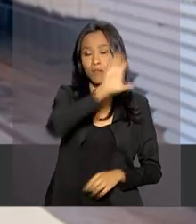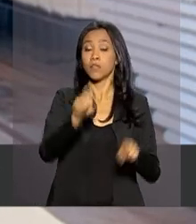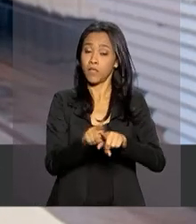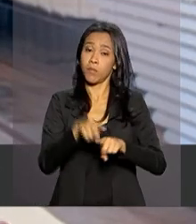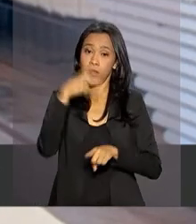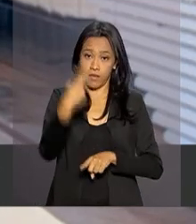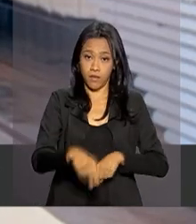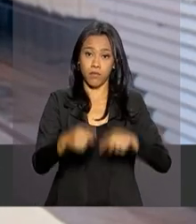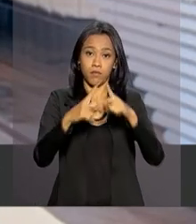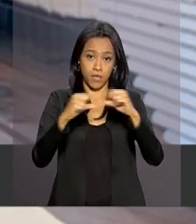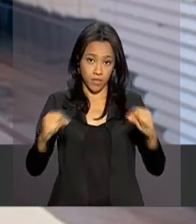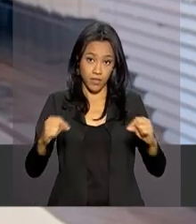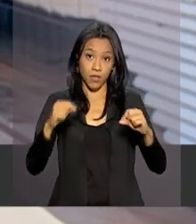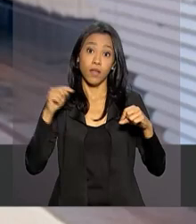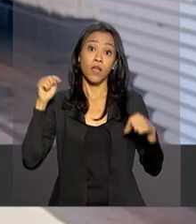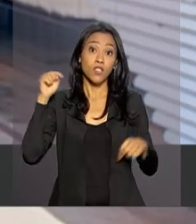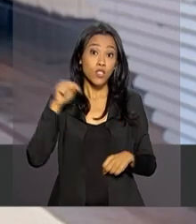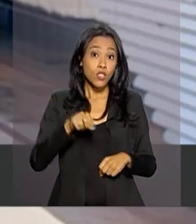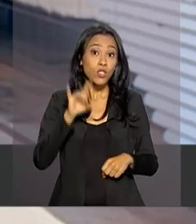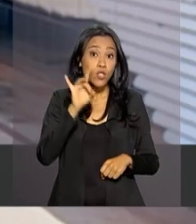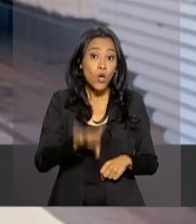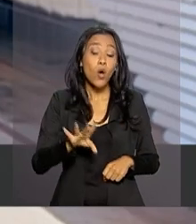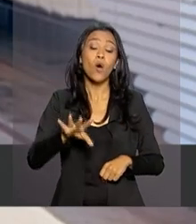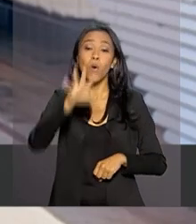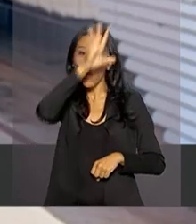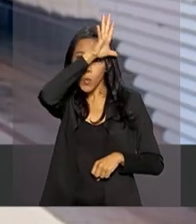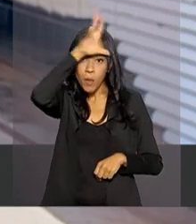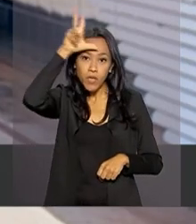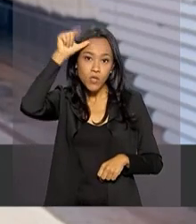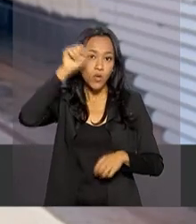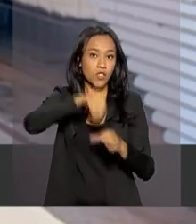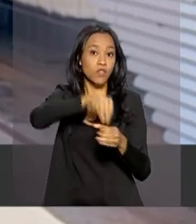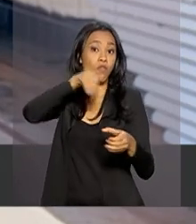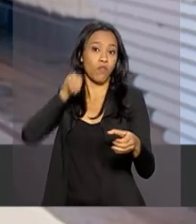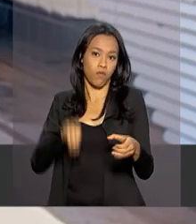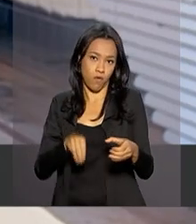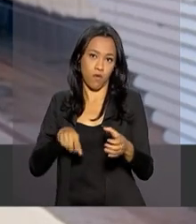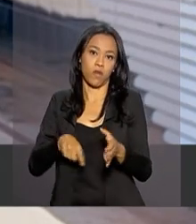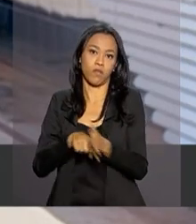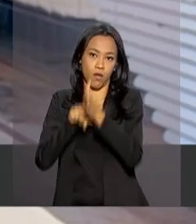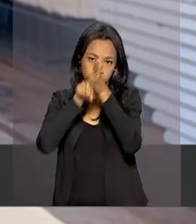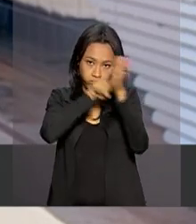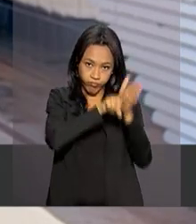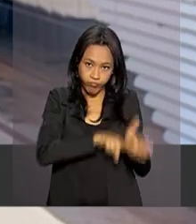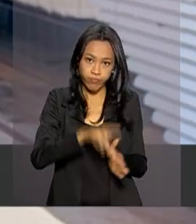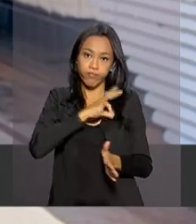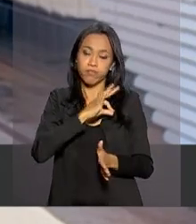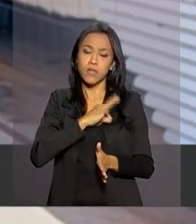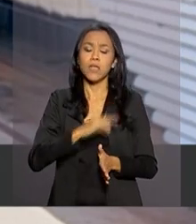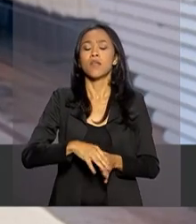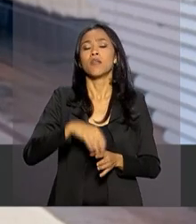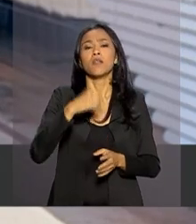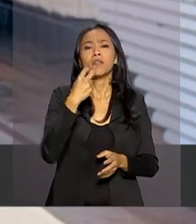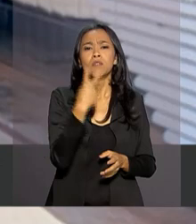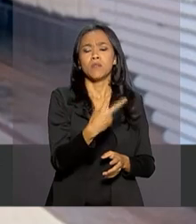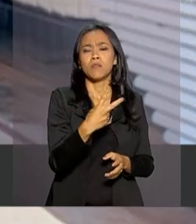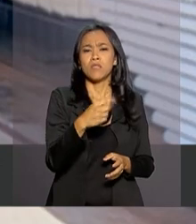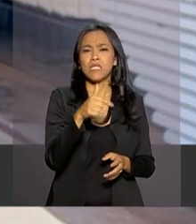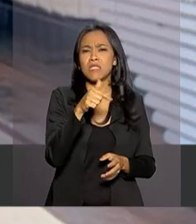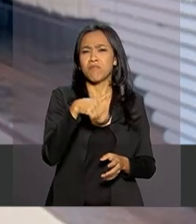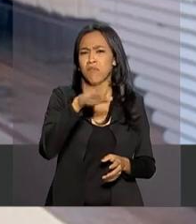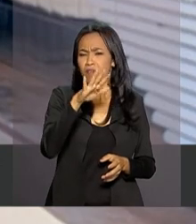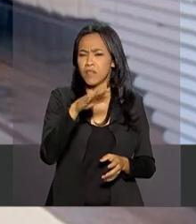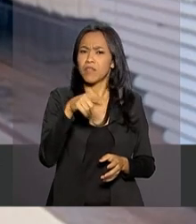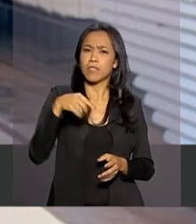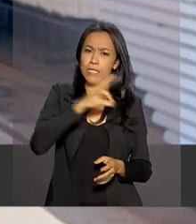Federal. Desta vez, só o Amazonas ficou de fora. Desde o início da manhã, 3.750 policiais